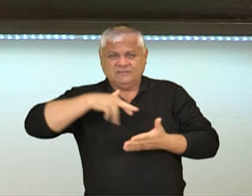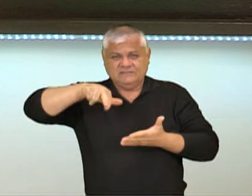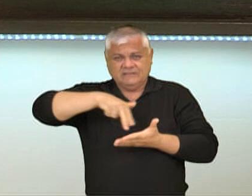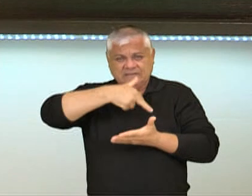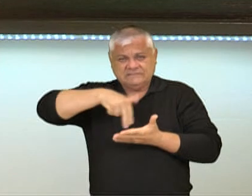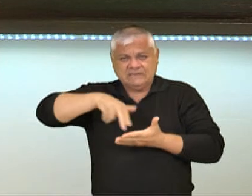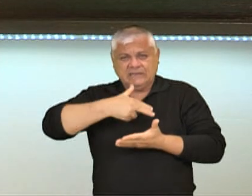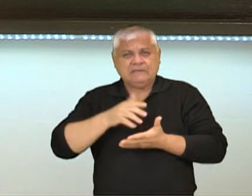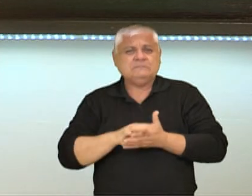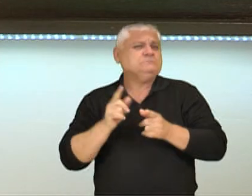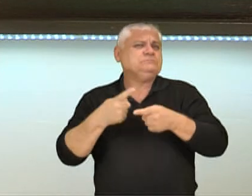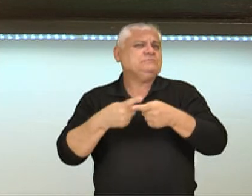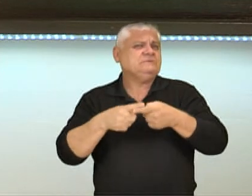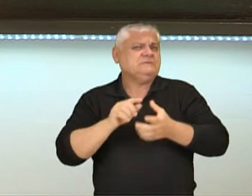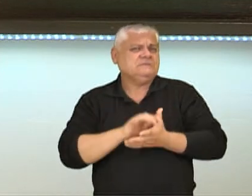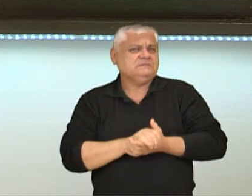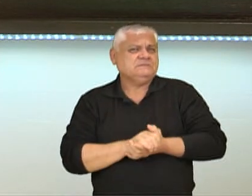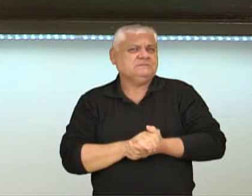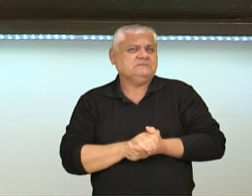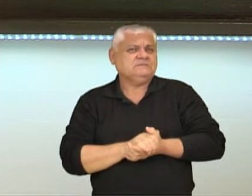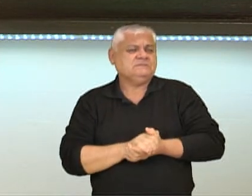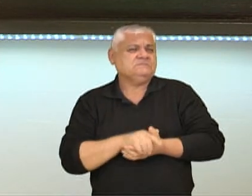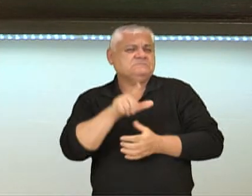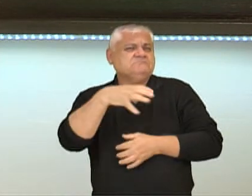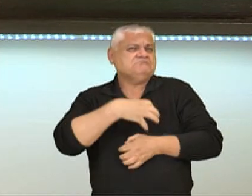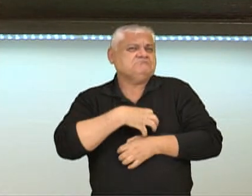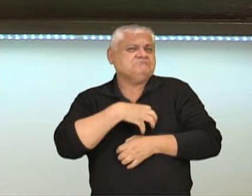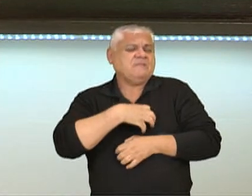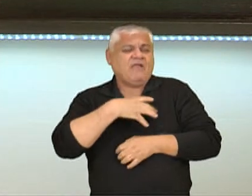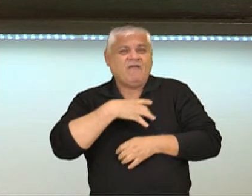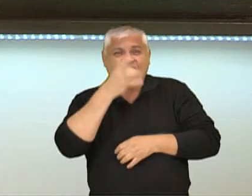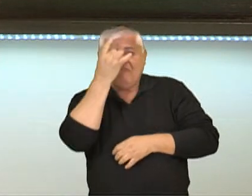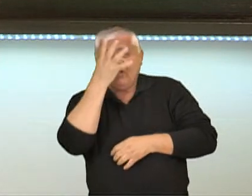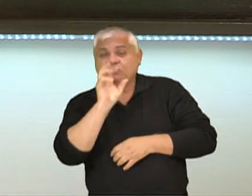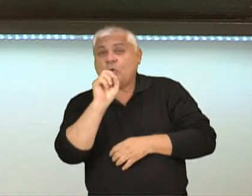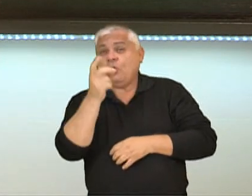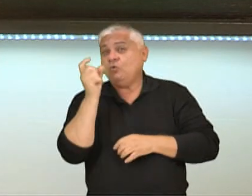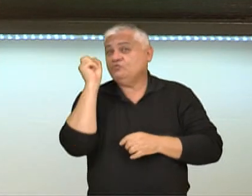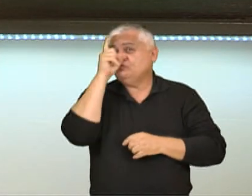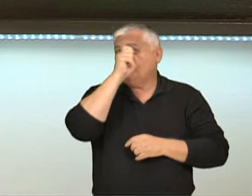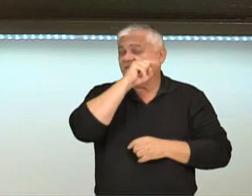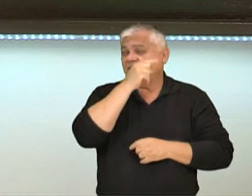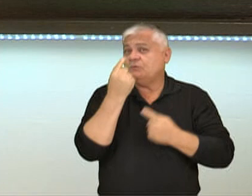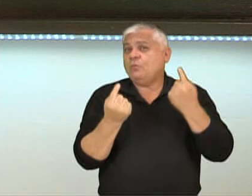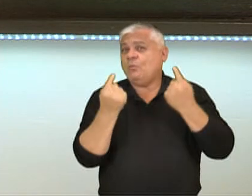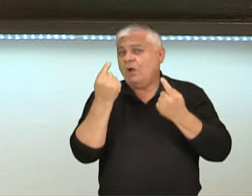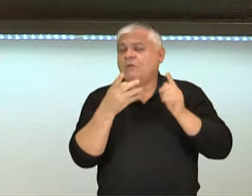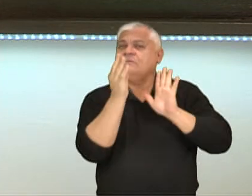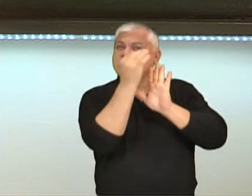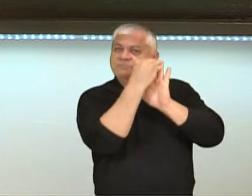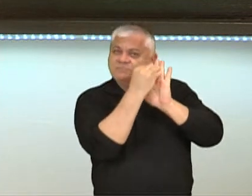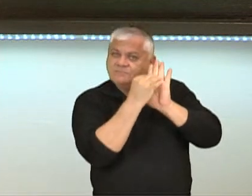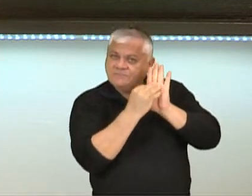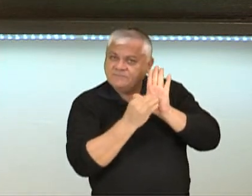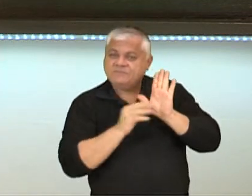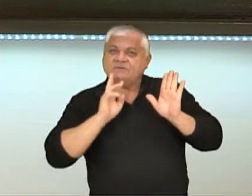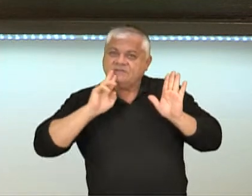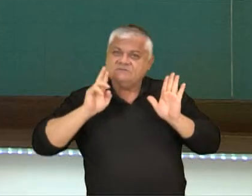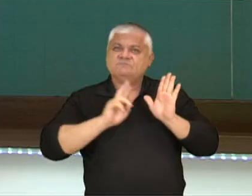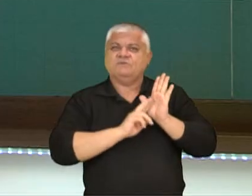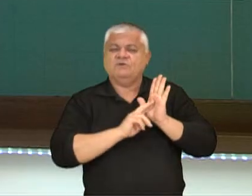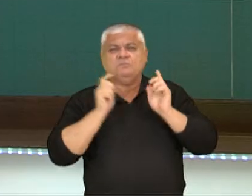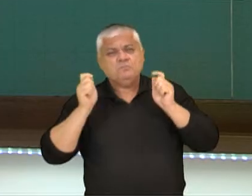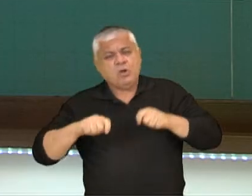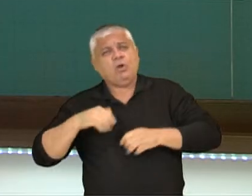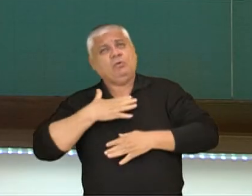quê? Quais são as facilidades e as dificuldades que você encontra para dançar? Então, você vai responder essas perguntas, tá? Você gosta